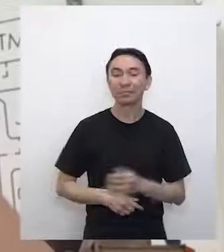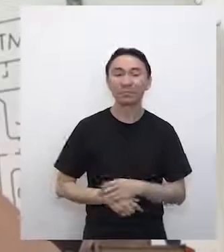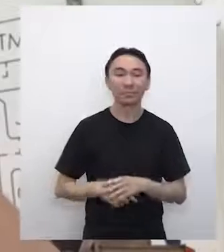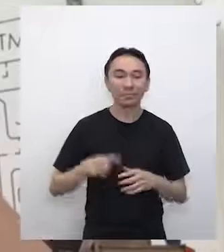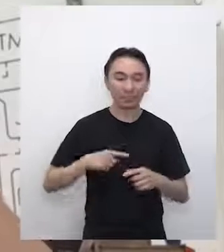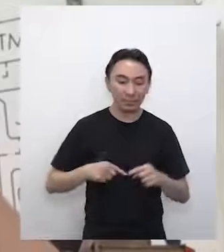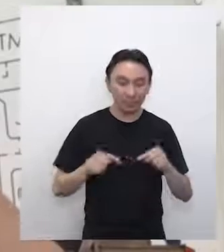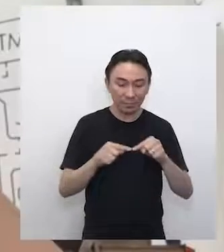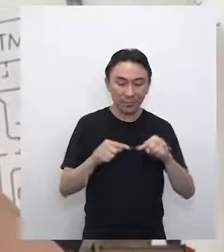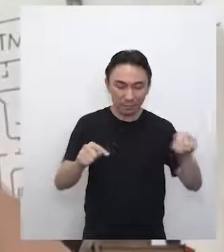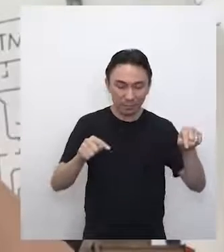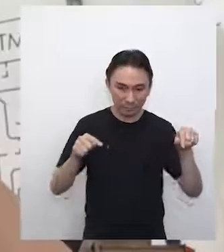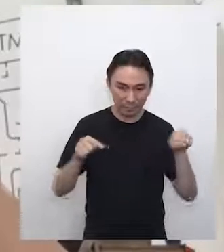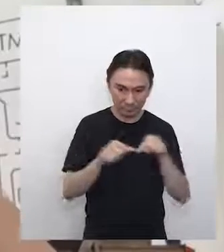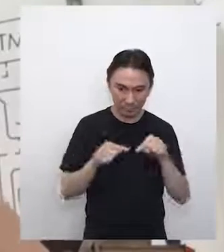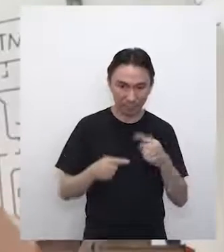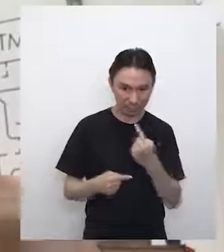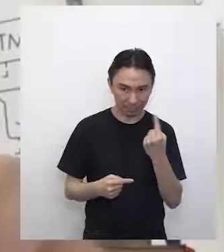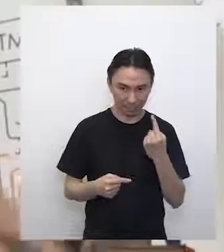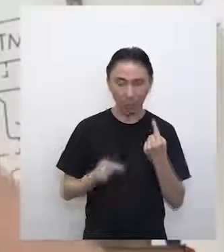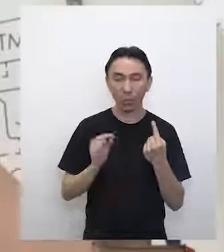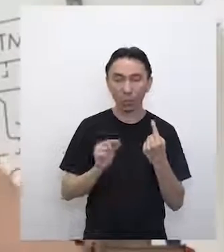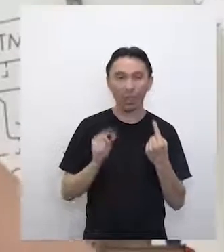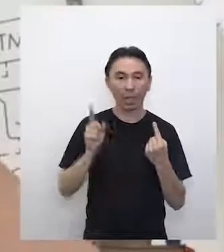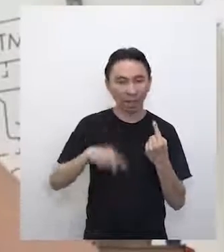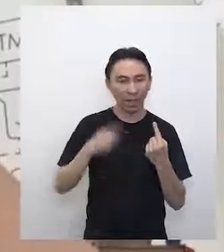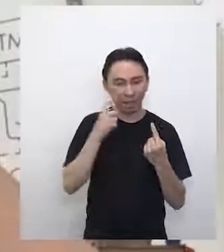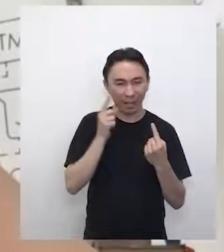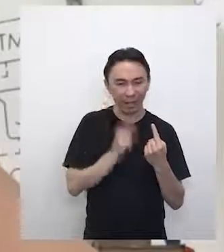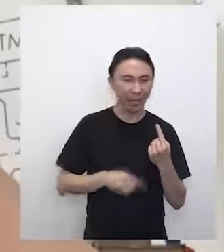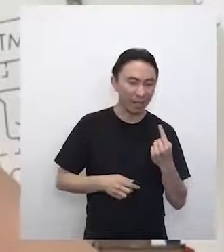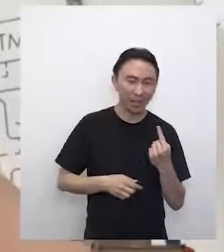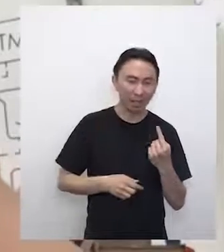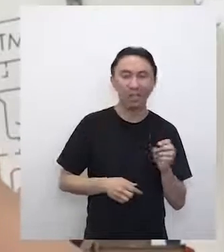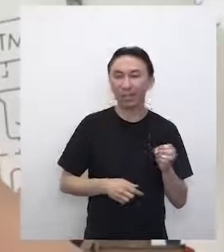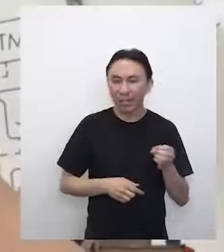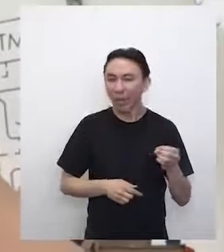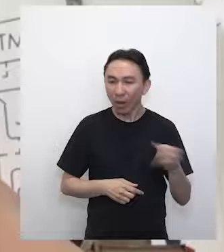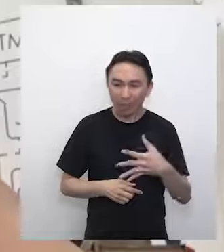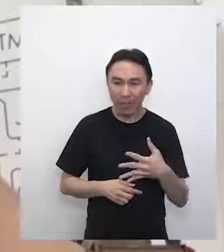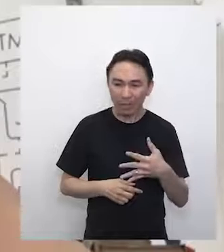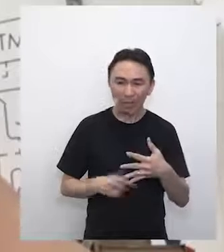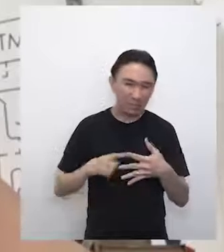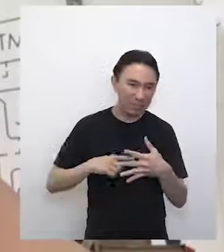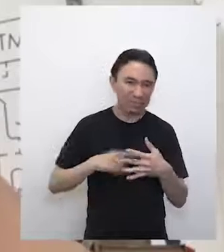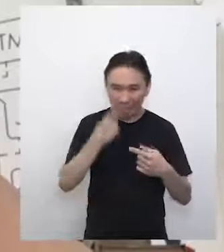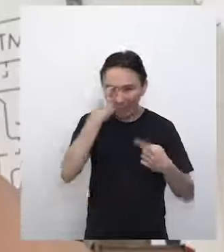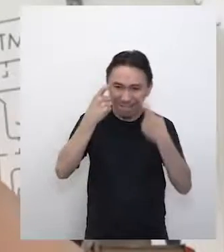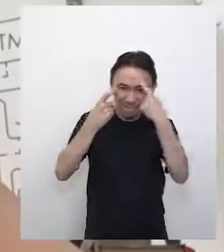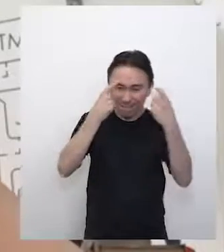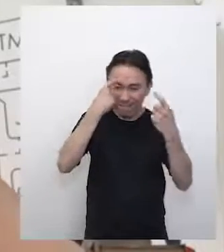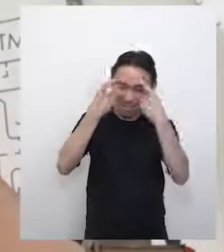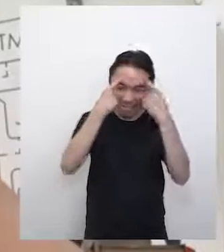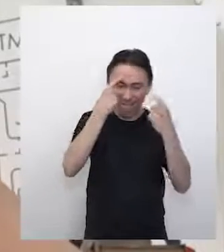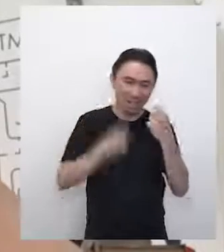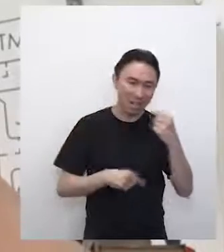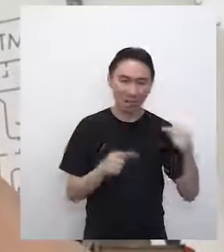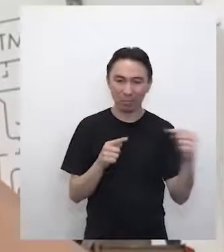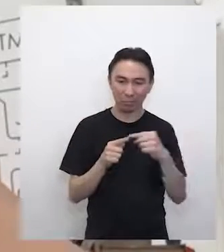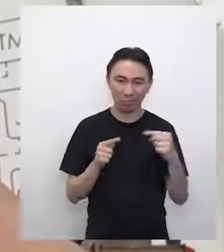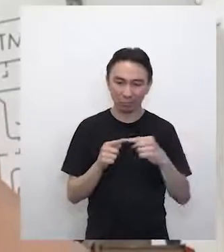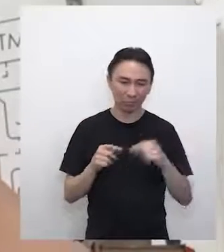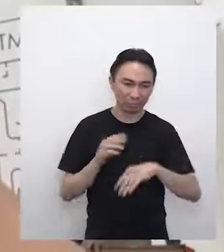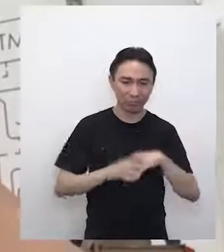Então, lá, o espaço 1 é o Hub de Inovação, onde que a gente traz aqui ideias para colocar em prática, tá?